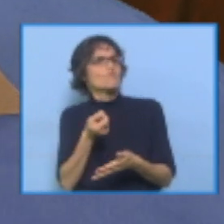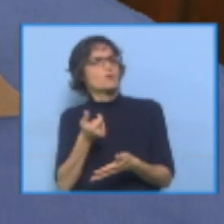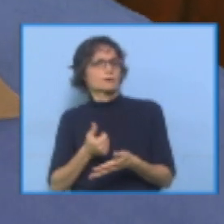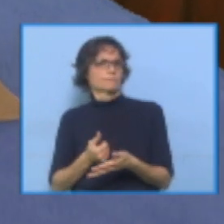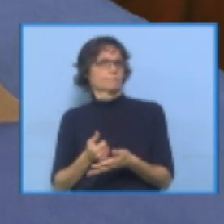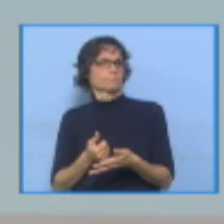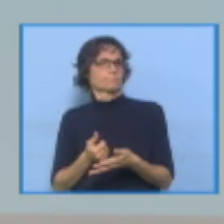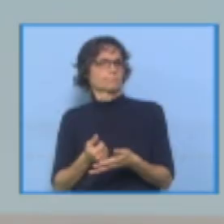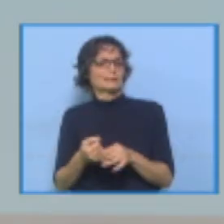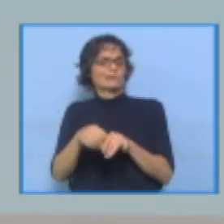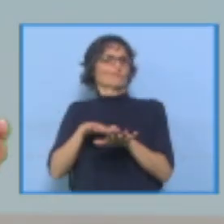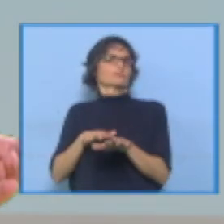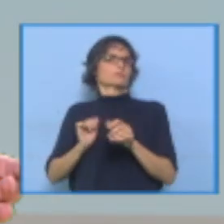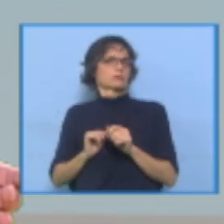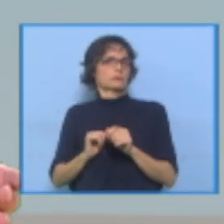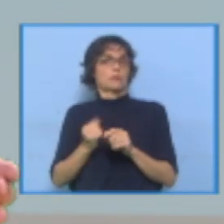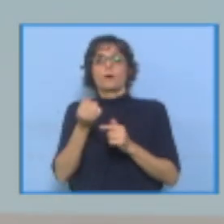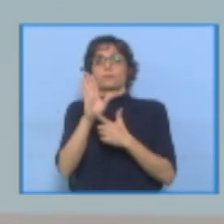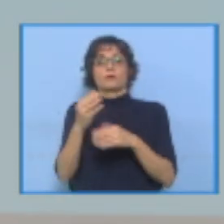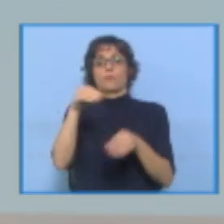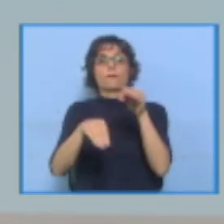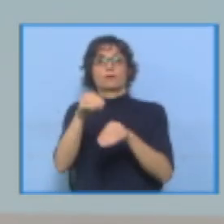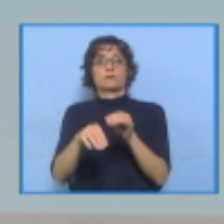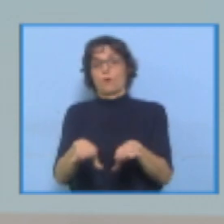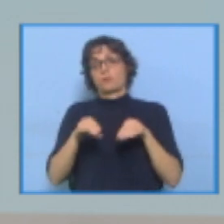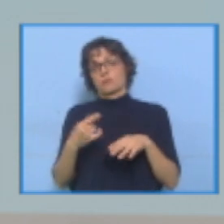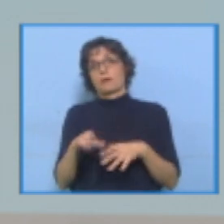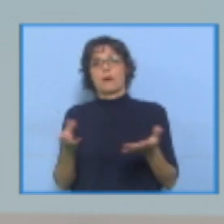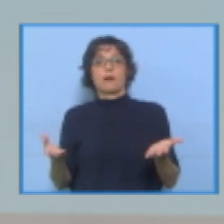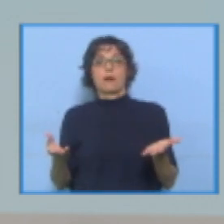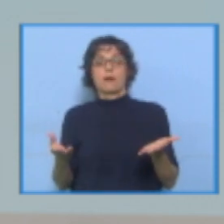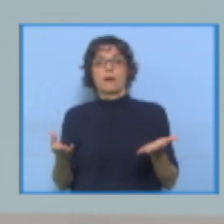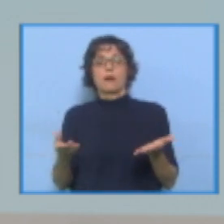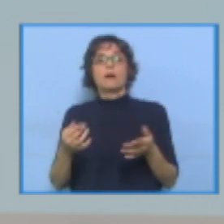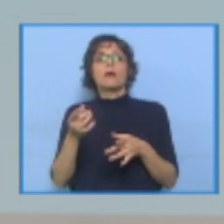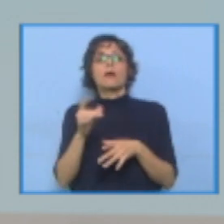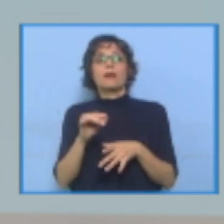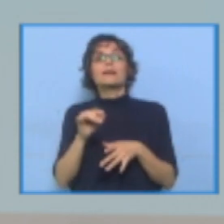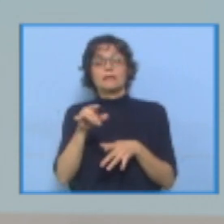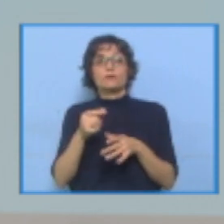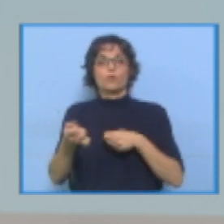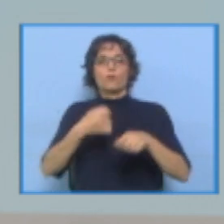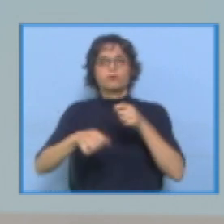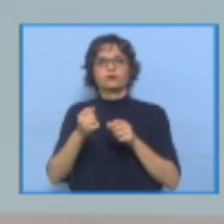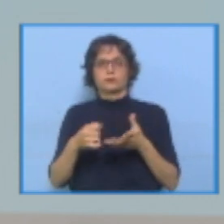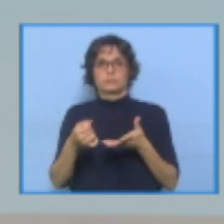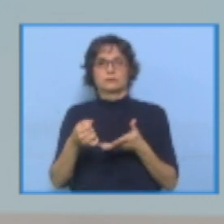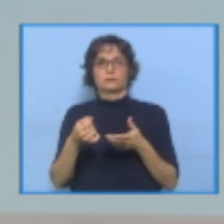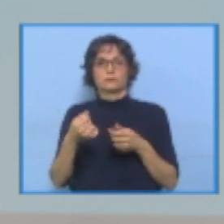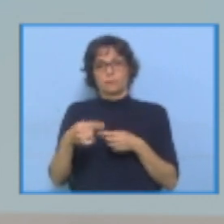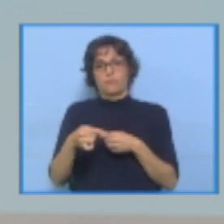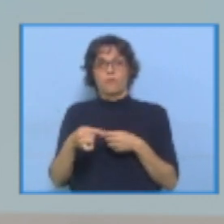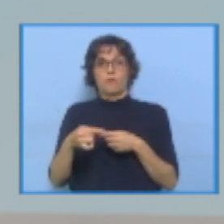não é? Exatamente. A abstenção é disso um sinal e aquilo que são os movimentos inorgânicos, ou chamados